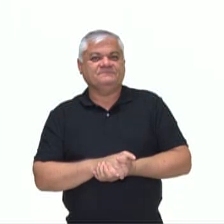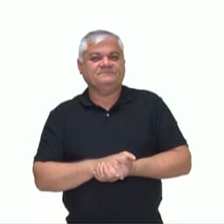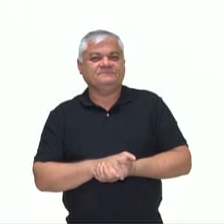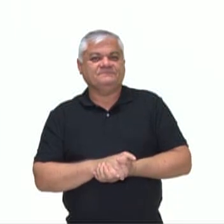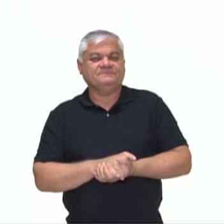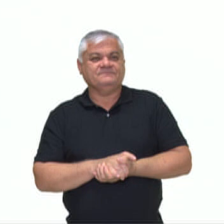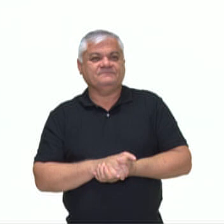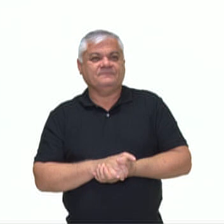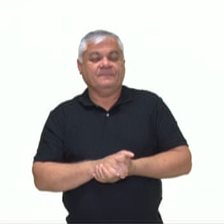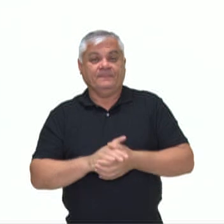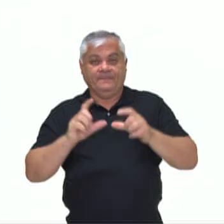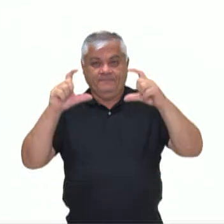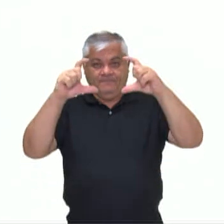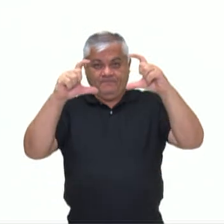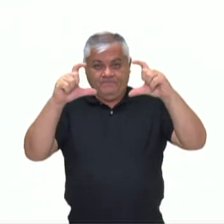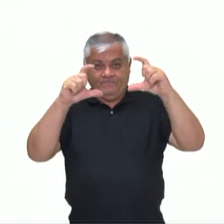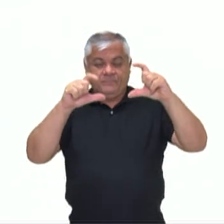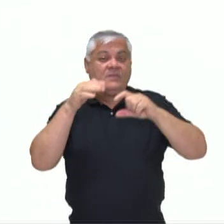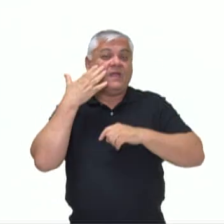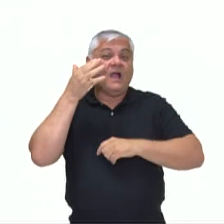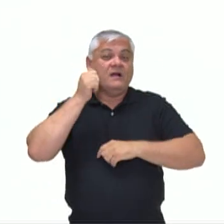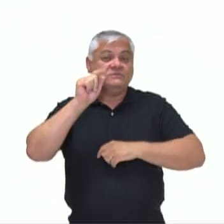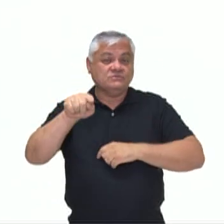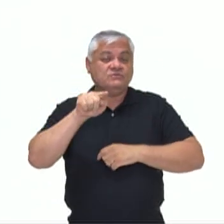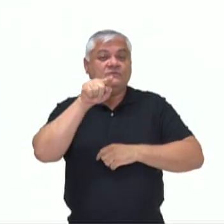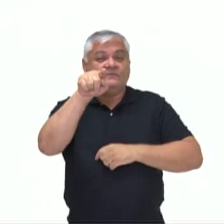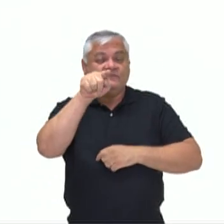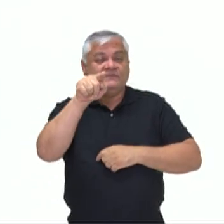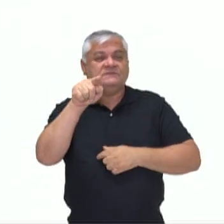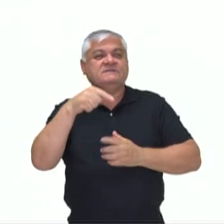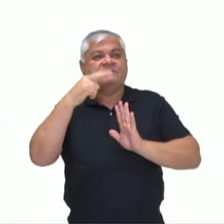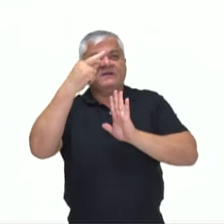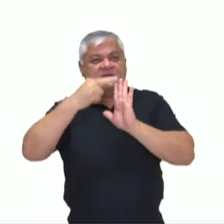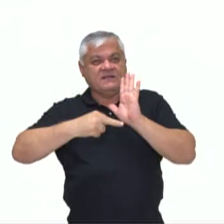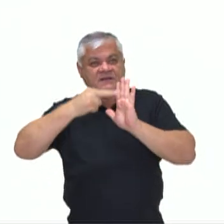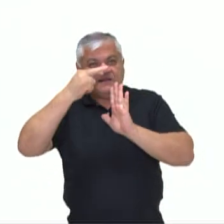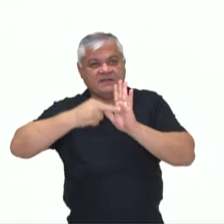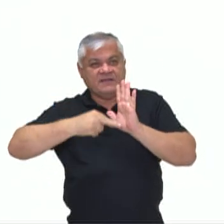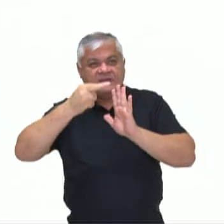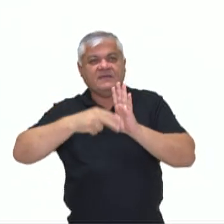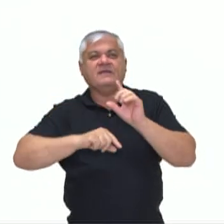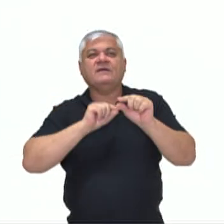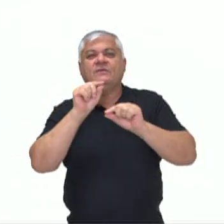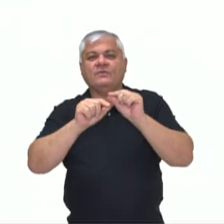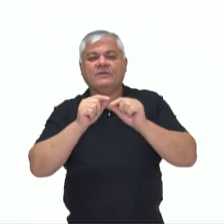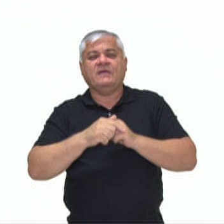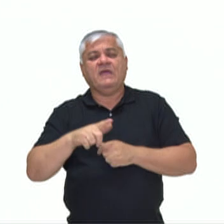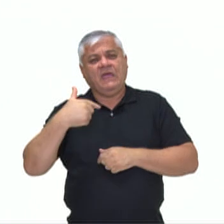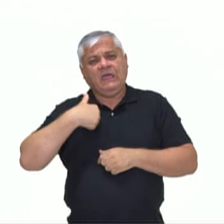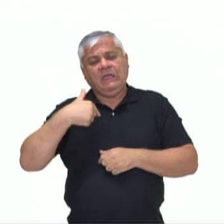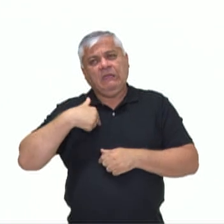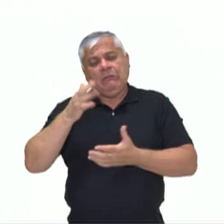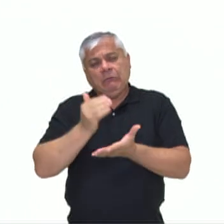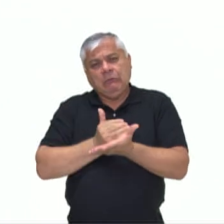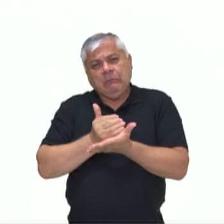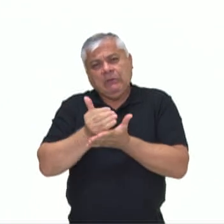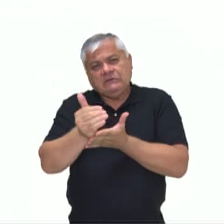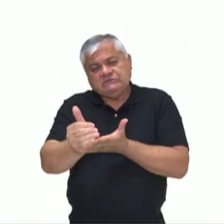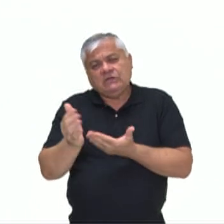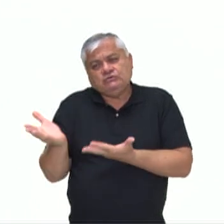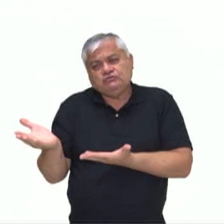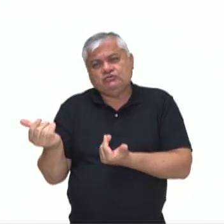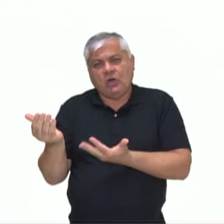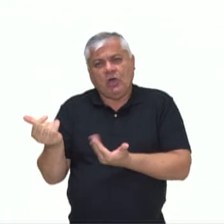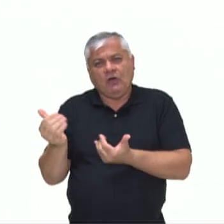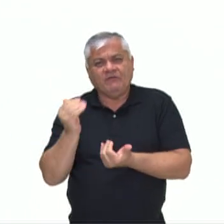Sobre esse trecho, Will I have started to be a young teen? Terei eu começado a ser um